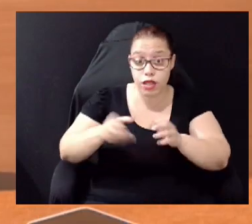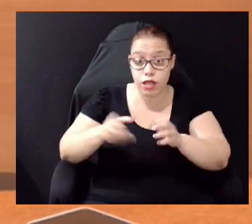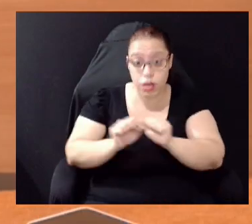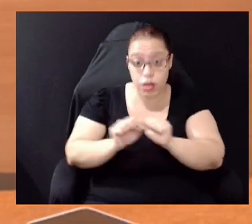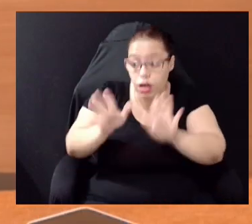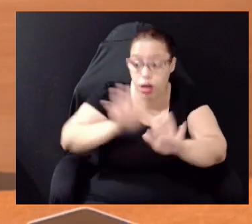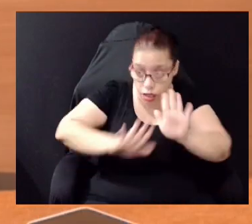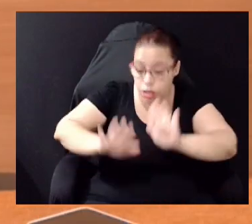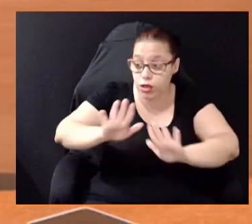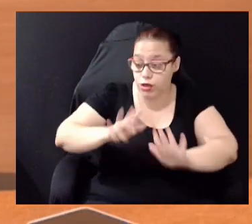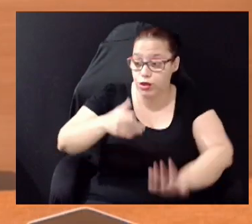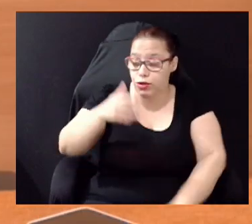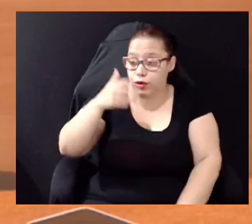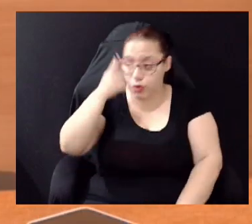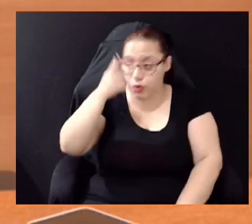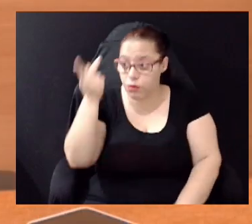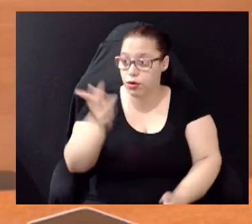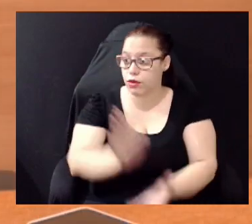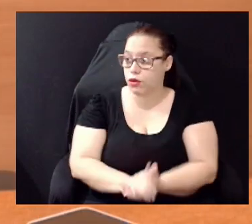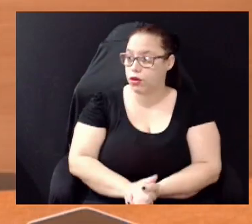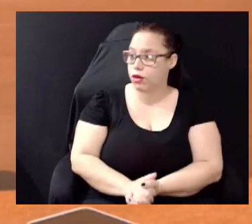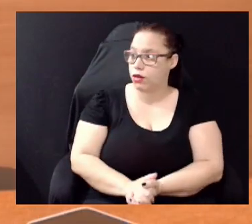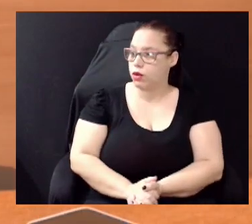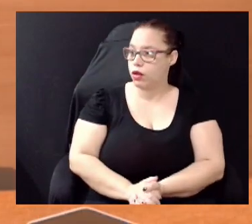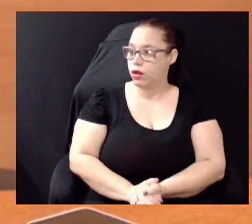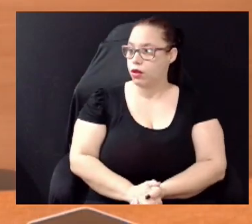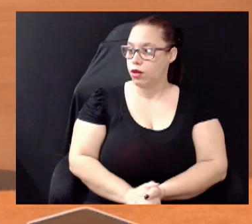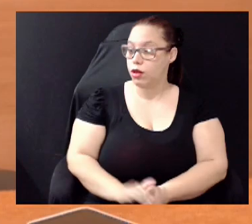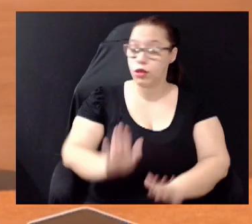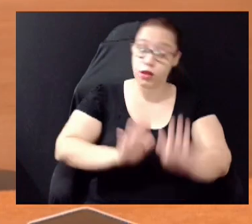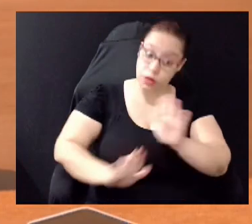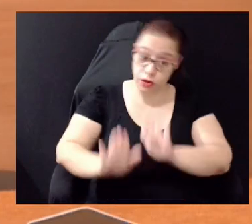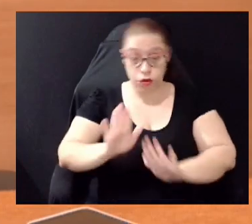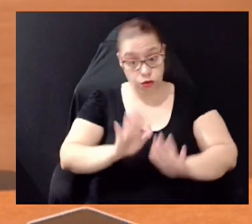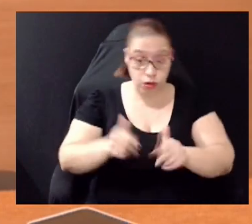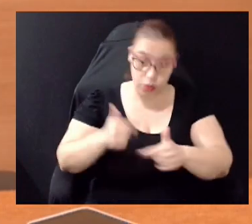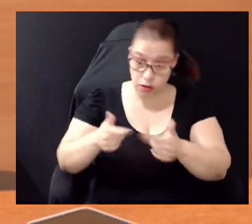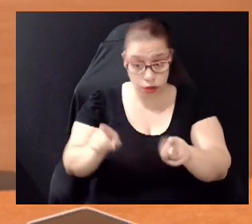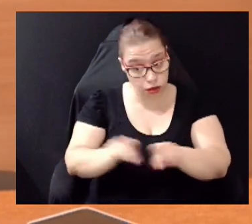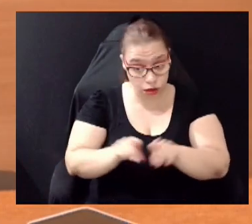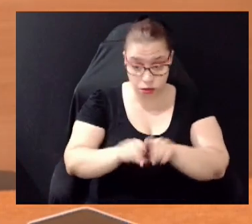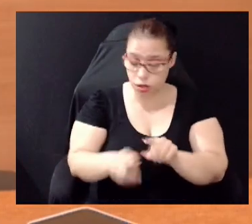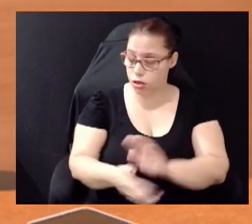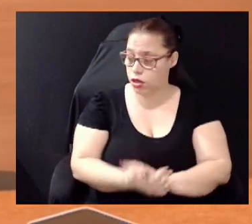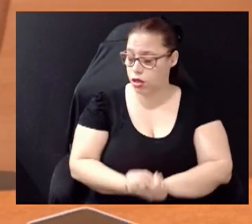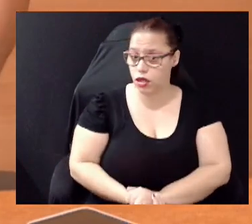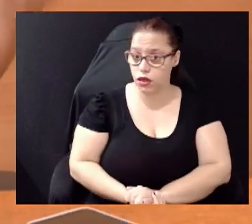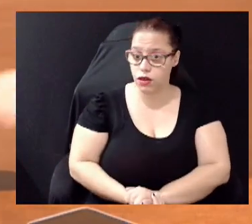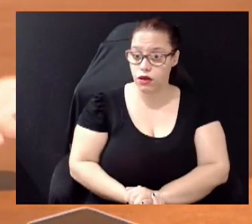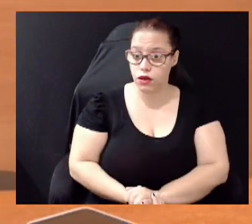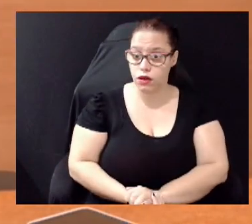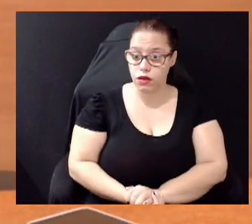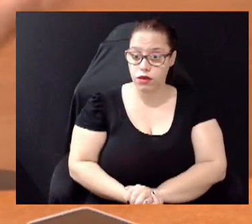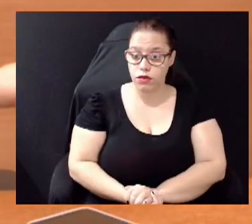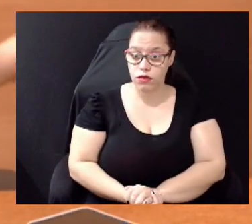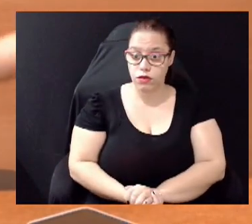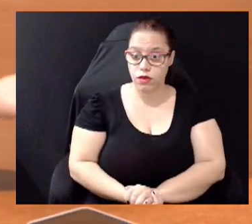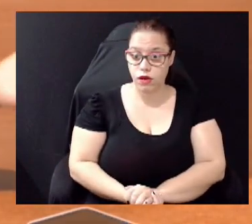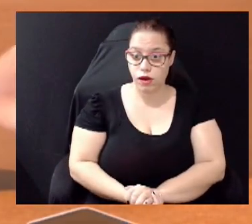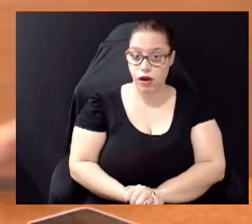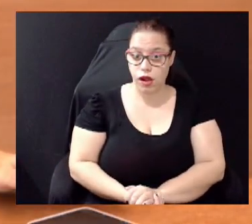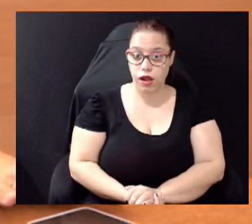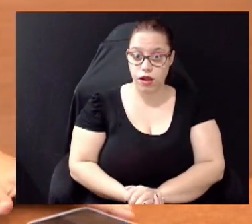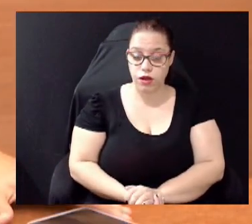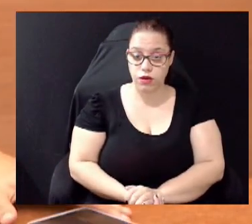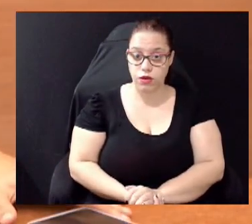das pessoas, né? E que se cuide de quem cuide dos trabalhadores, mas também queremos atacar, de fato, esse sistema que